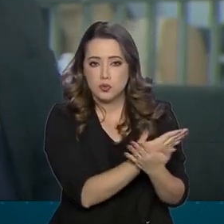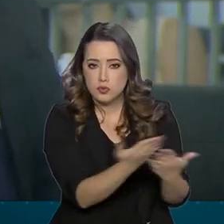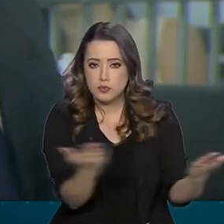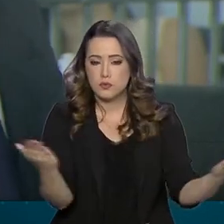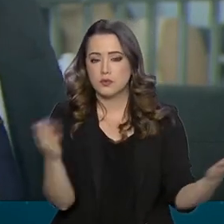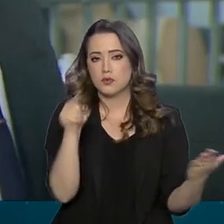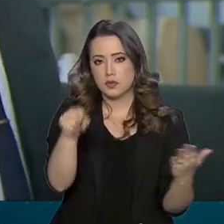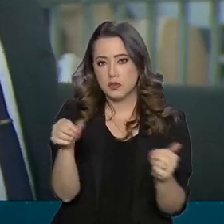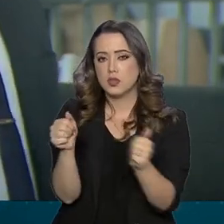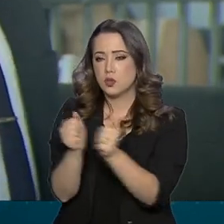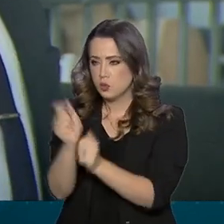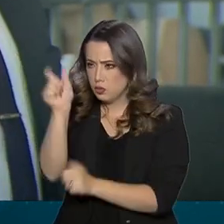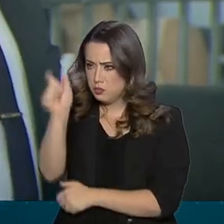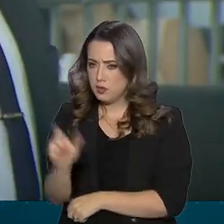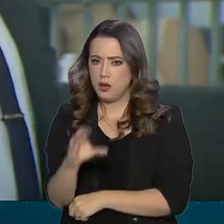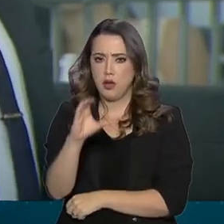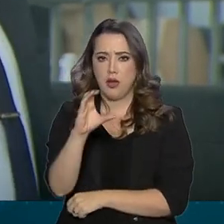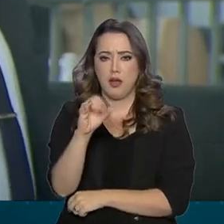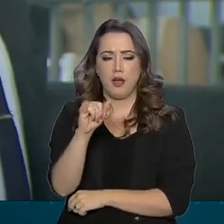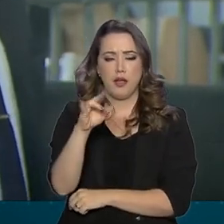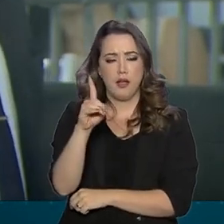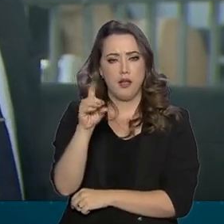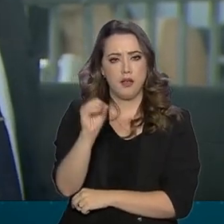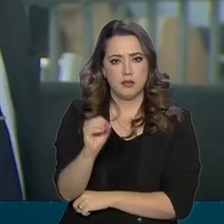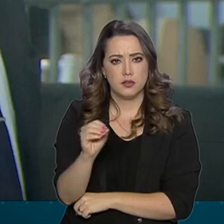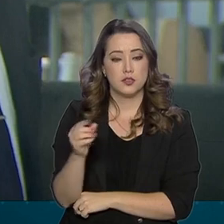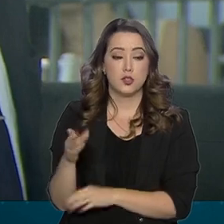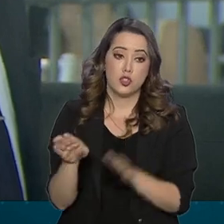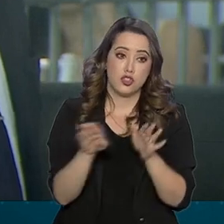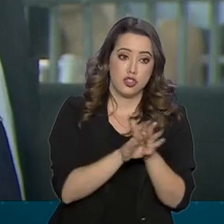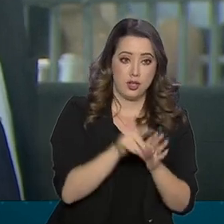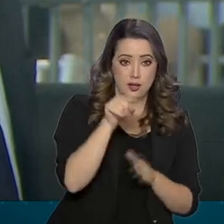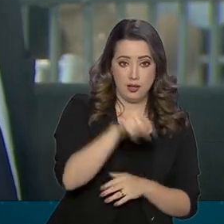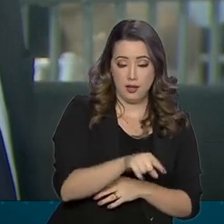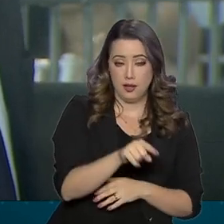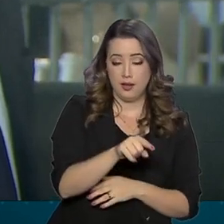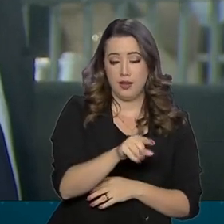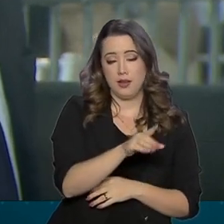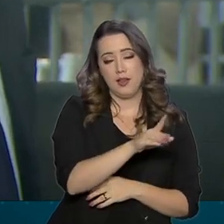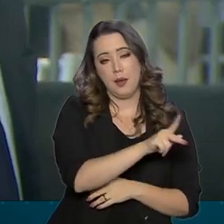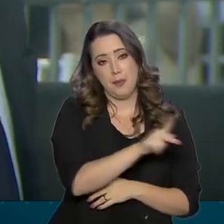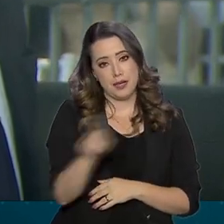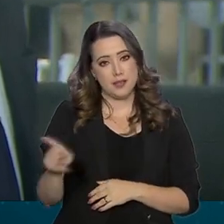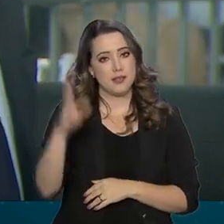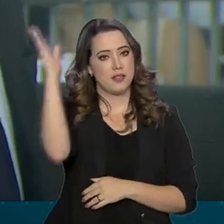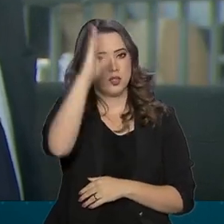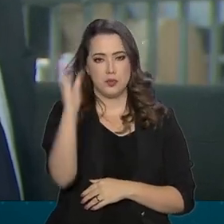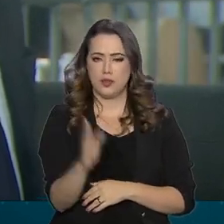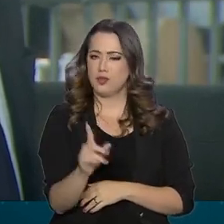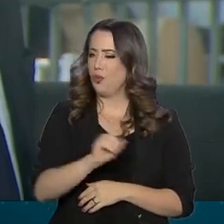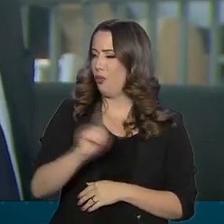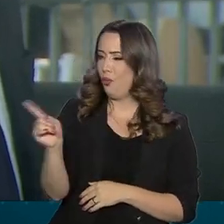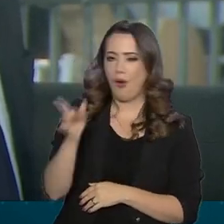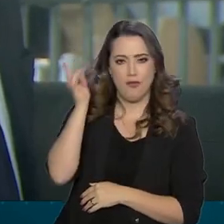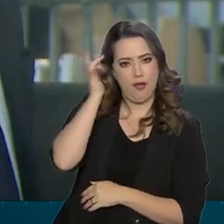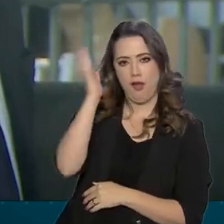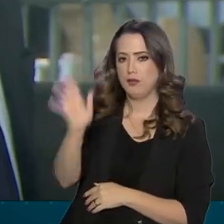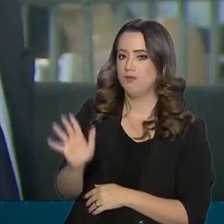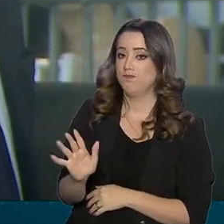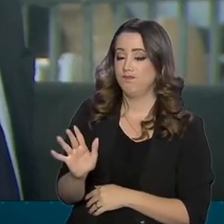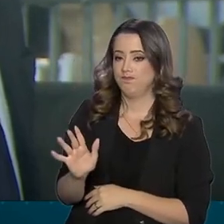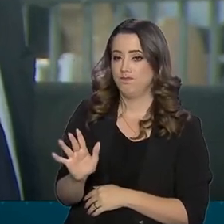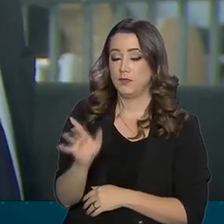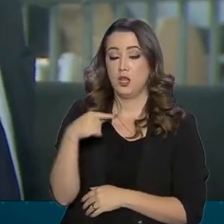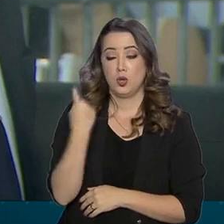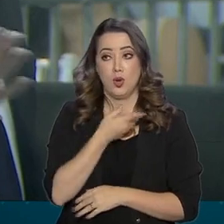Ronaldo Caiado, ter chegado à presidência da República. Não é fácil, Caiado. Encontramos